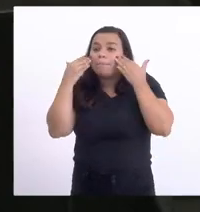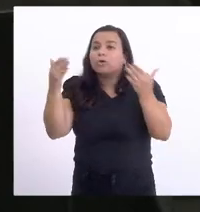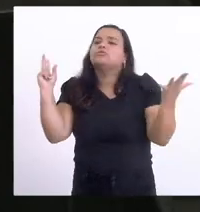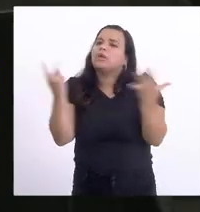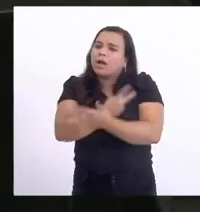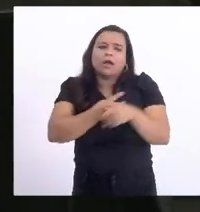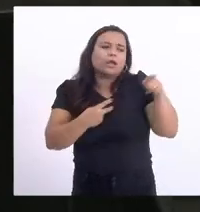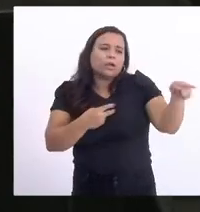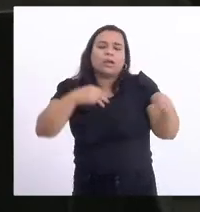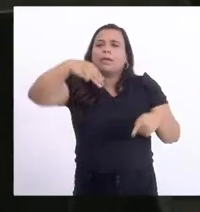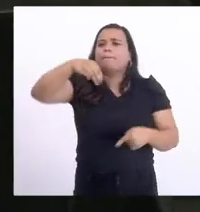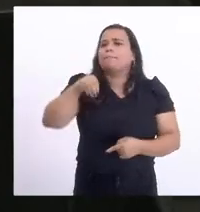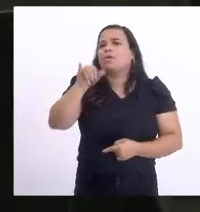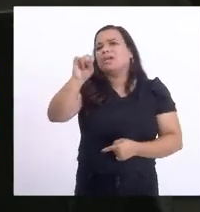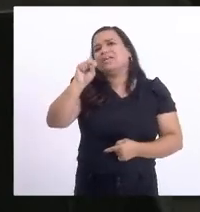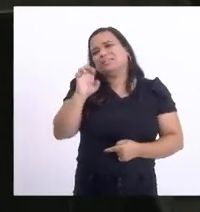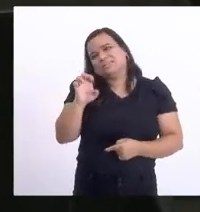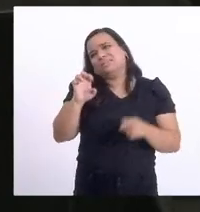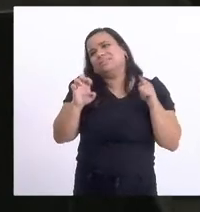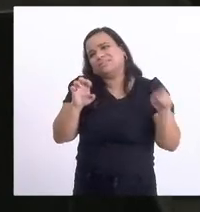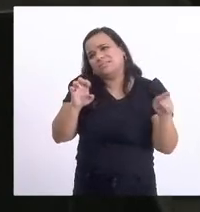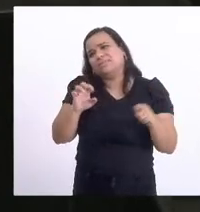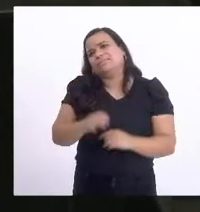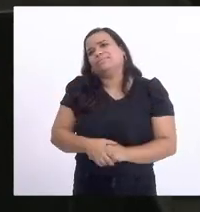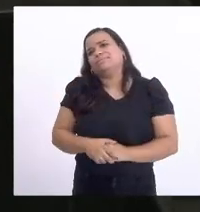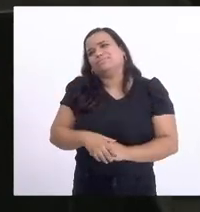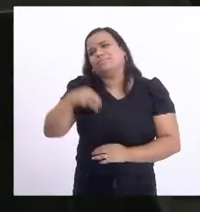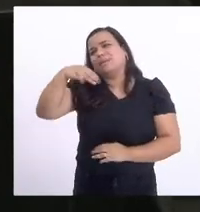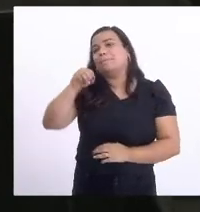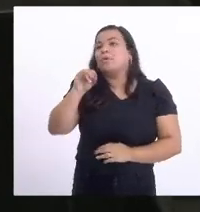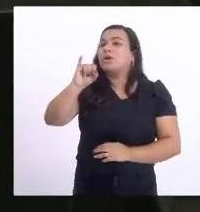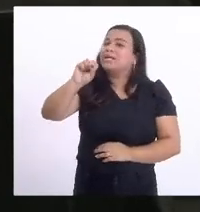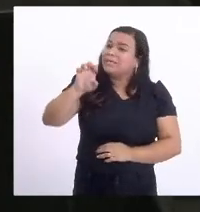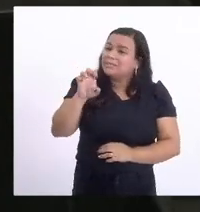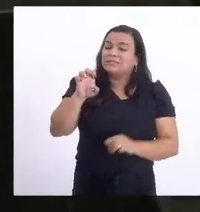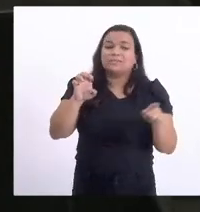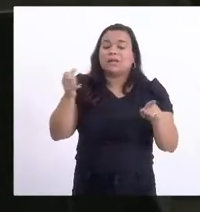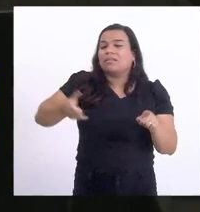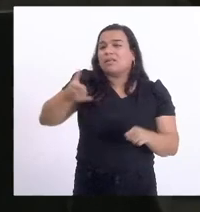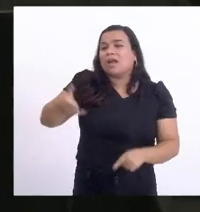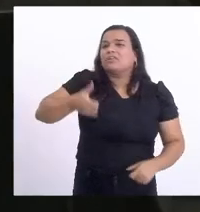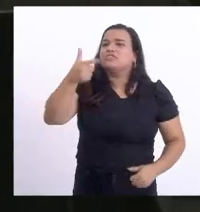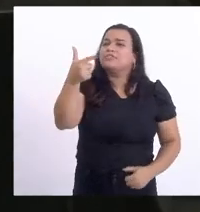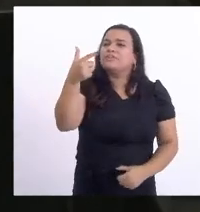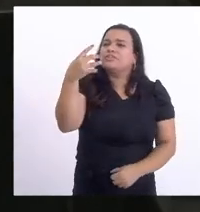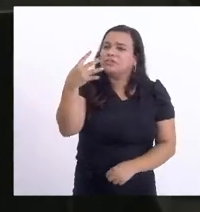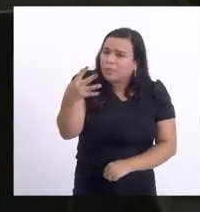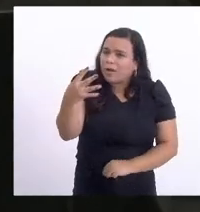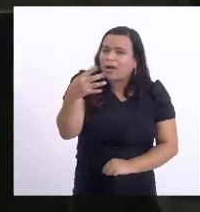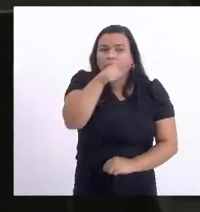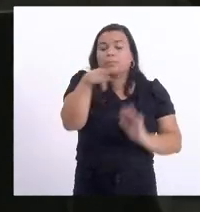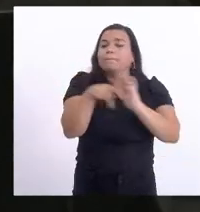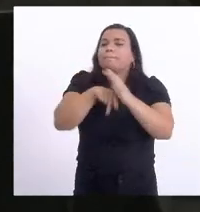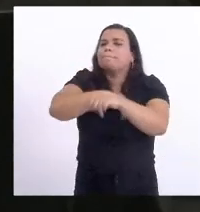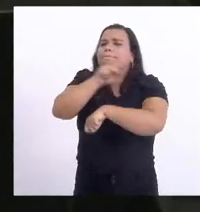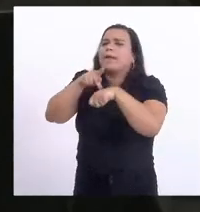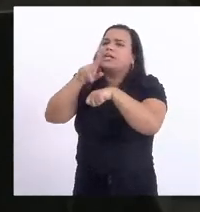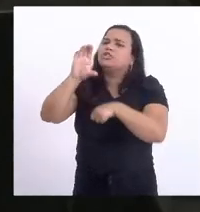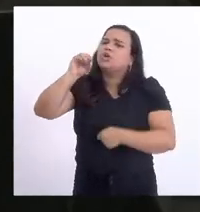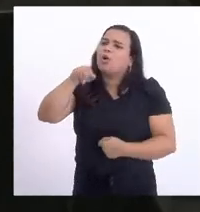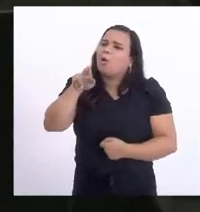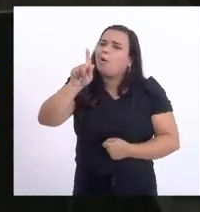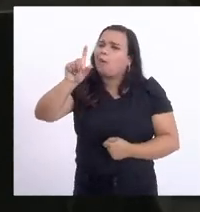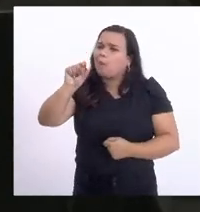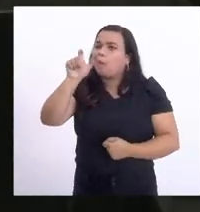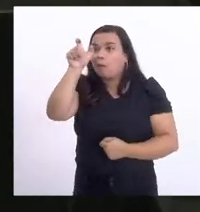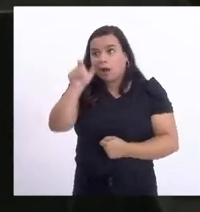Moïse Mudjeni Kabangambe. Moïse Kabangambe tinha 24 anos, era um congolês imigrante